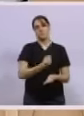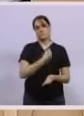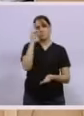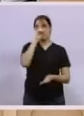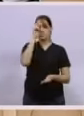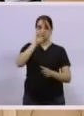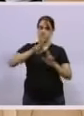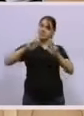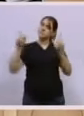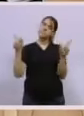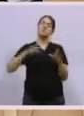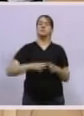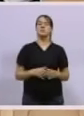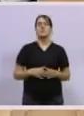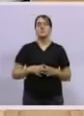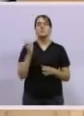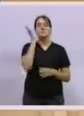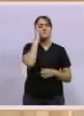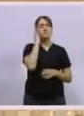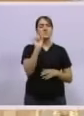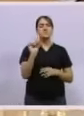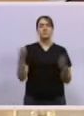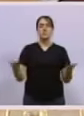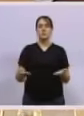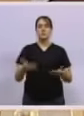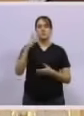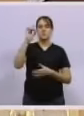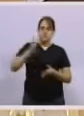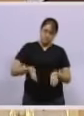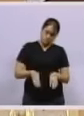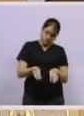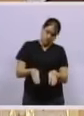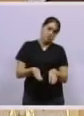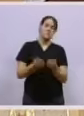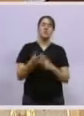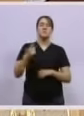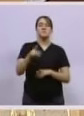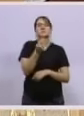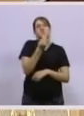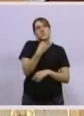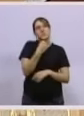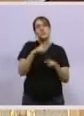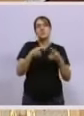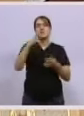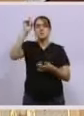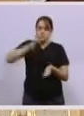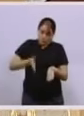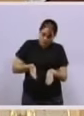diferente, a saber que hoje Deus sopra nesse barquinho seu, por mais frágil que seja, para você ir